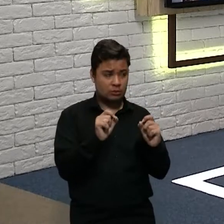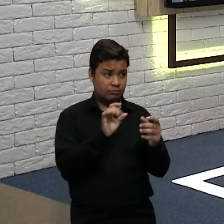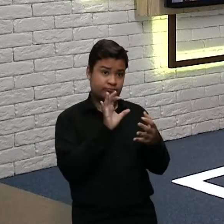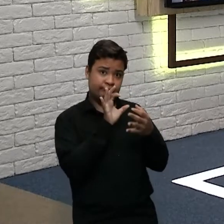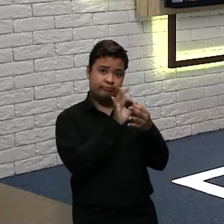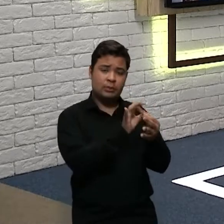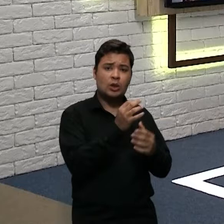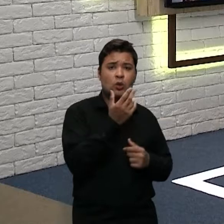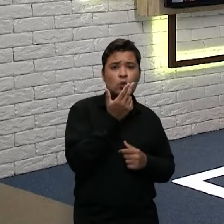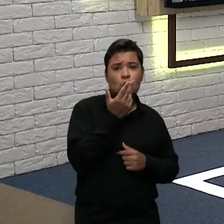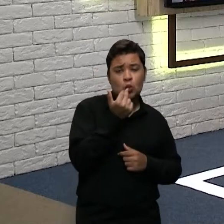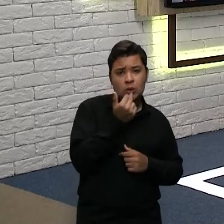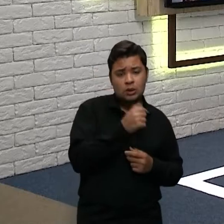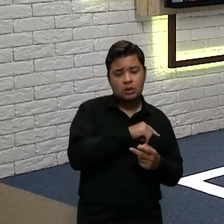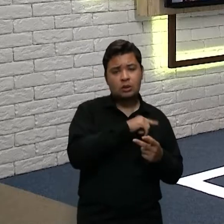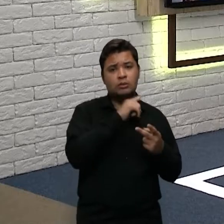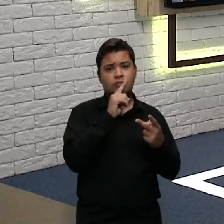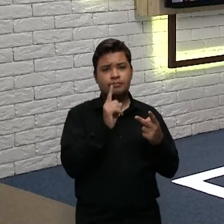e subdesnutrição?